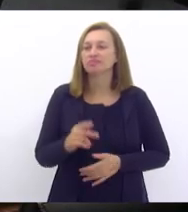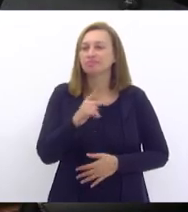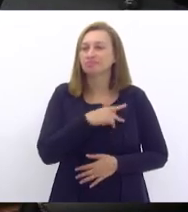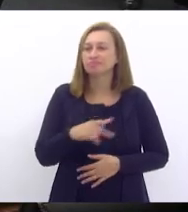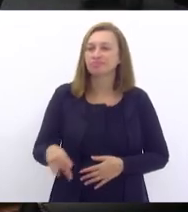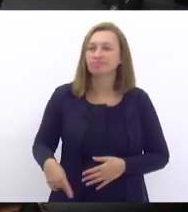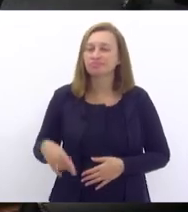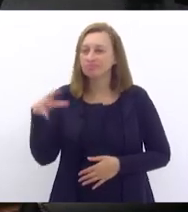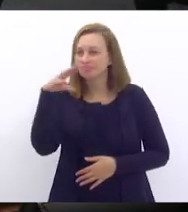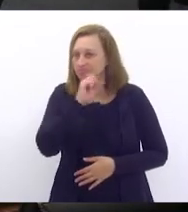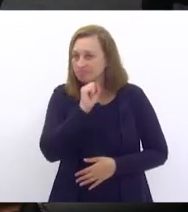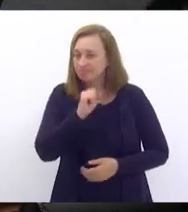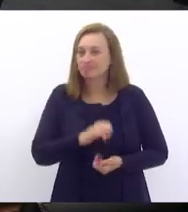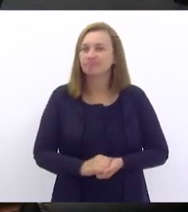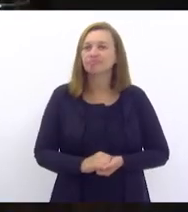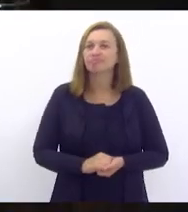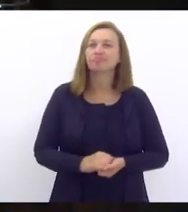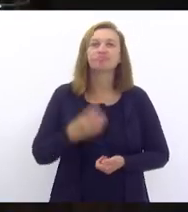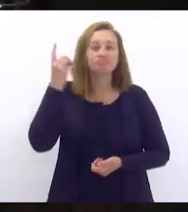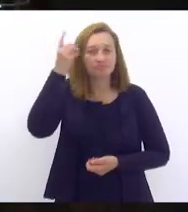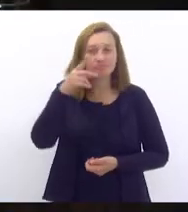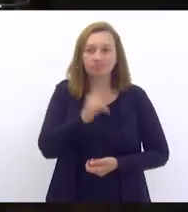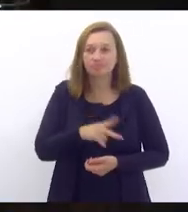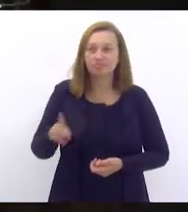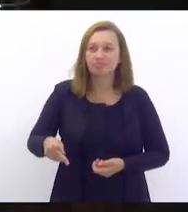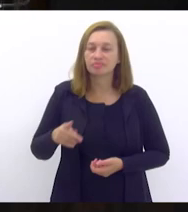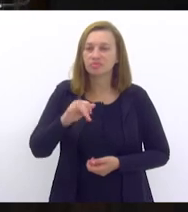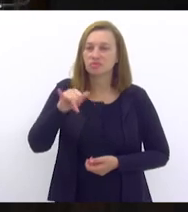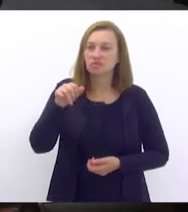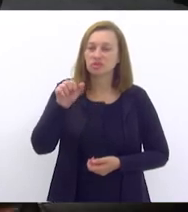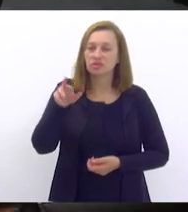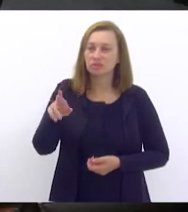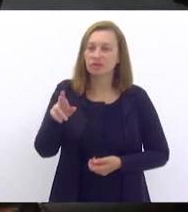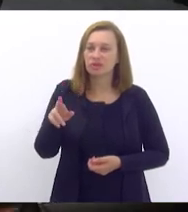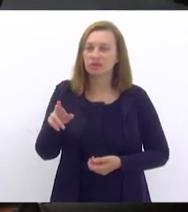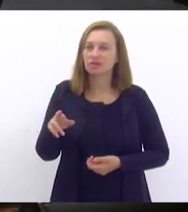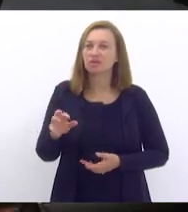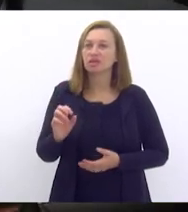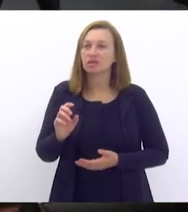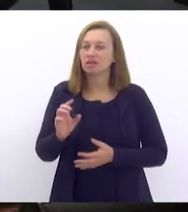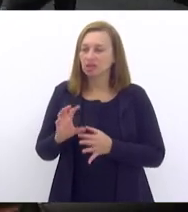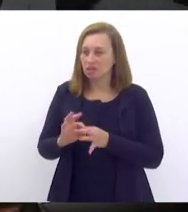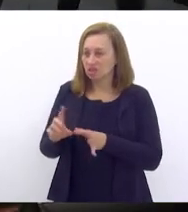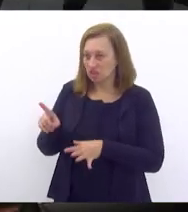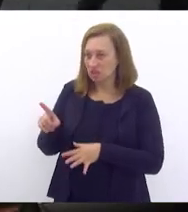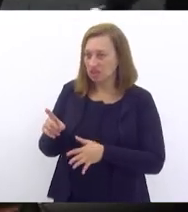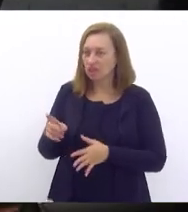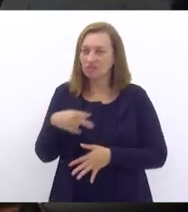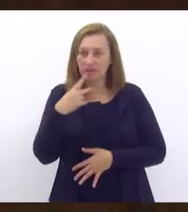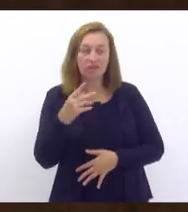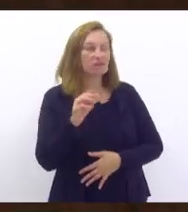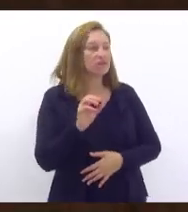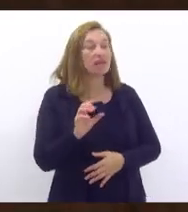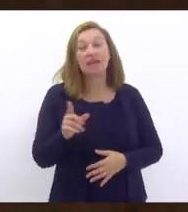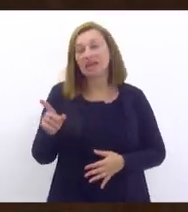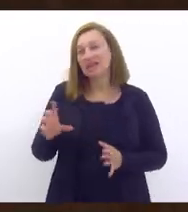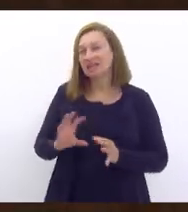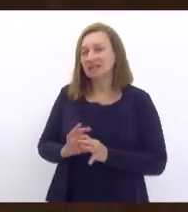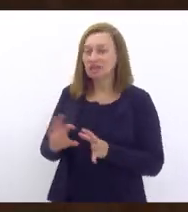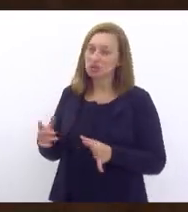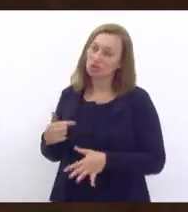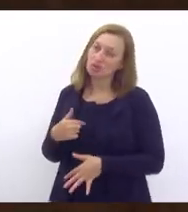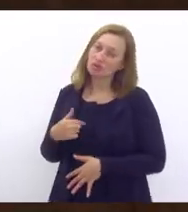Presidenta, muito rapidamente... Deputado professor Josimar está inscrito. Pode falar? Ele gentilmente me cedeu a vez,